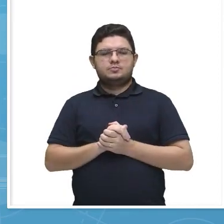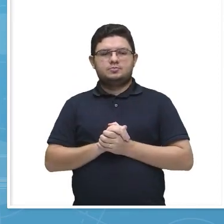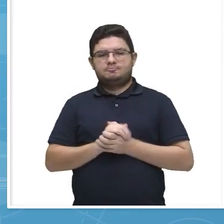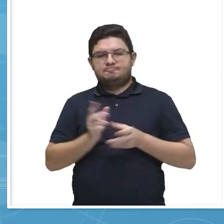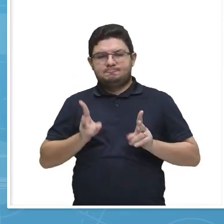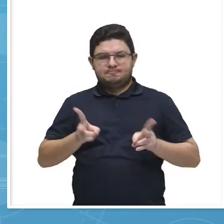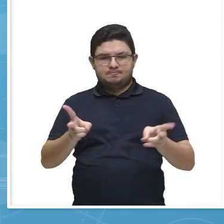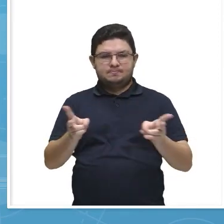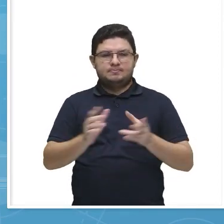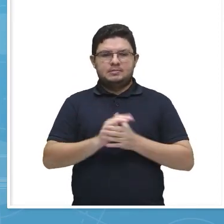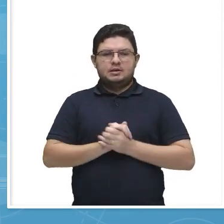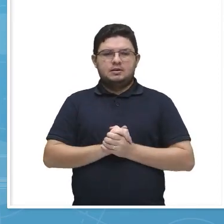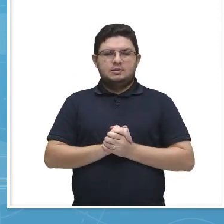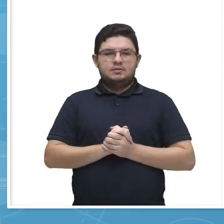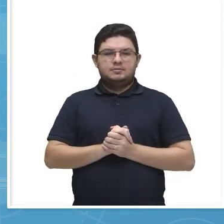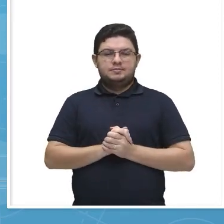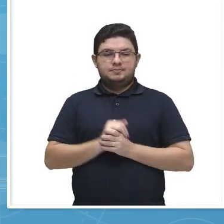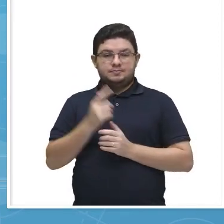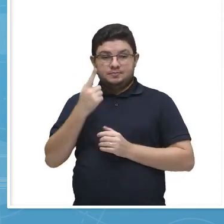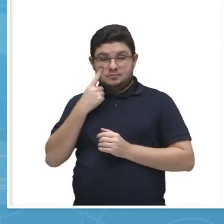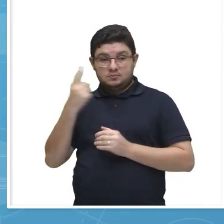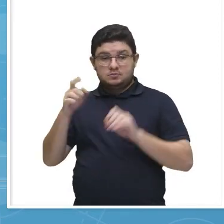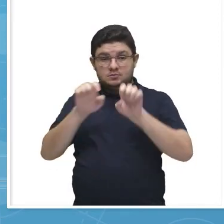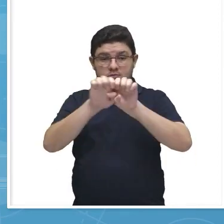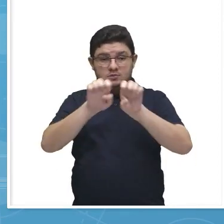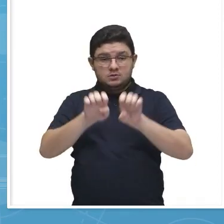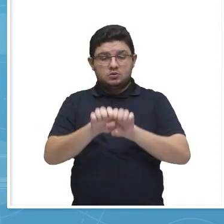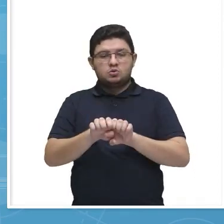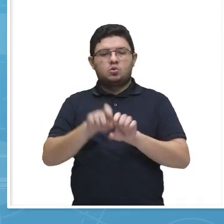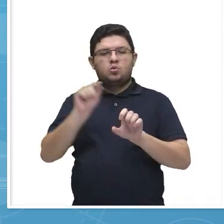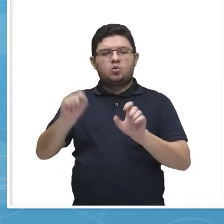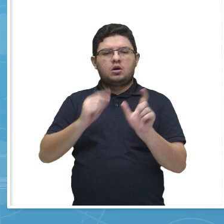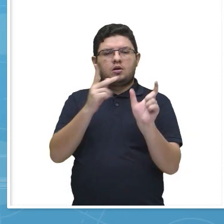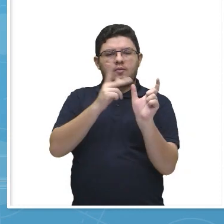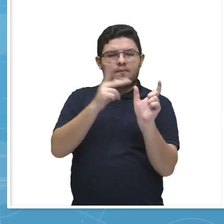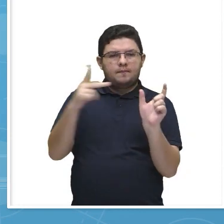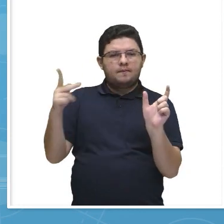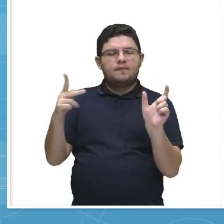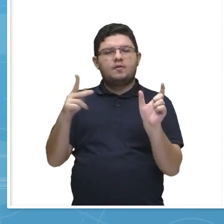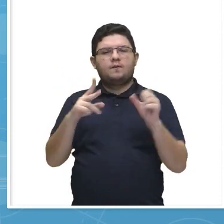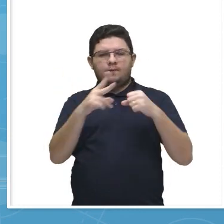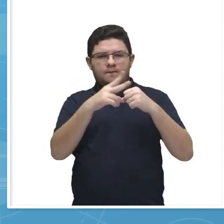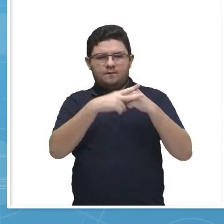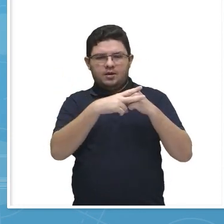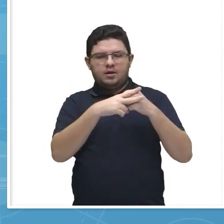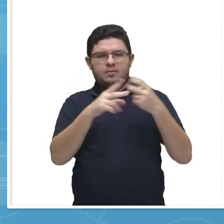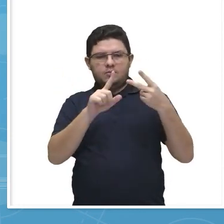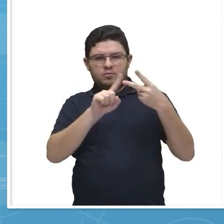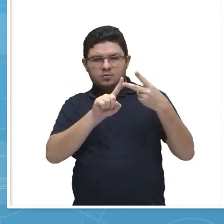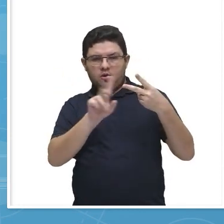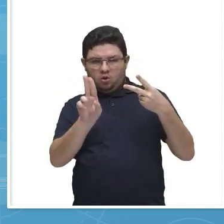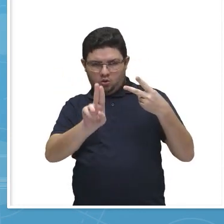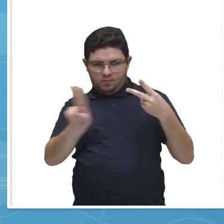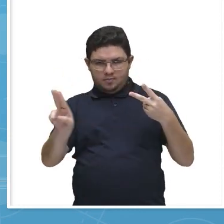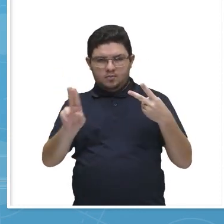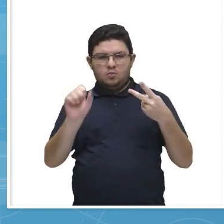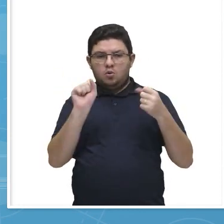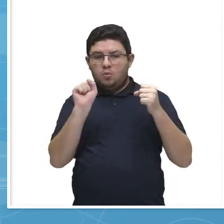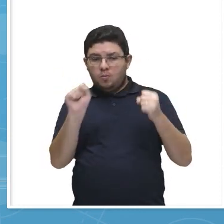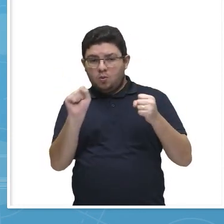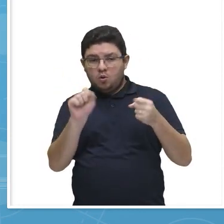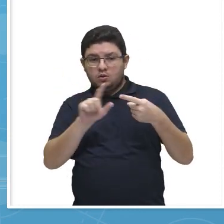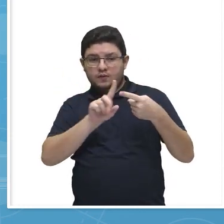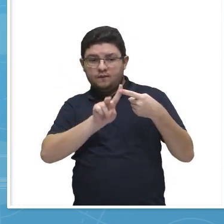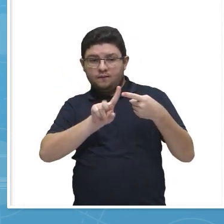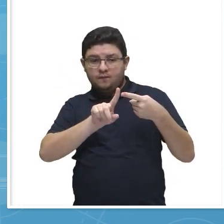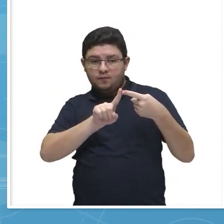adiante? Olha só, estrutura do predicado verbo nominal. Ele pode ter o quê? Um verbo